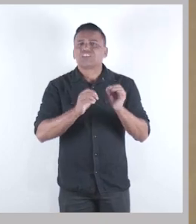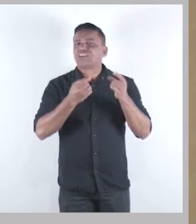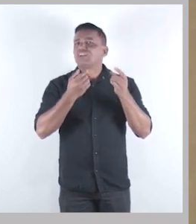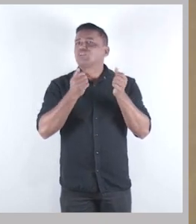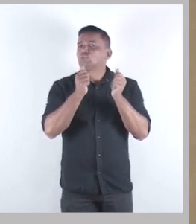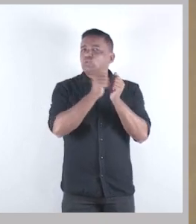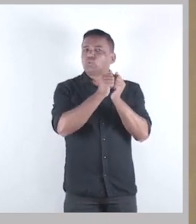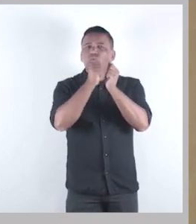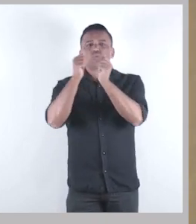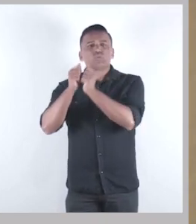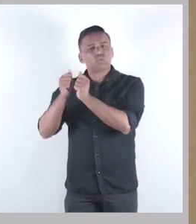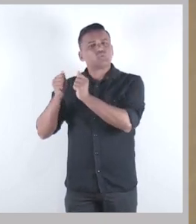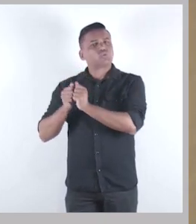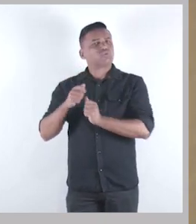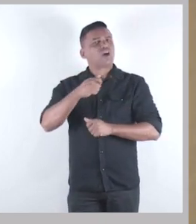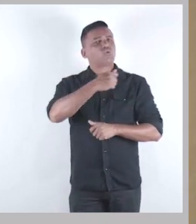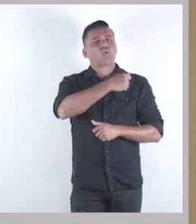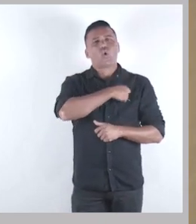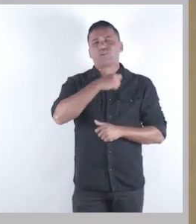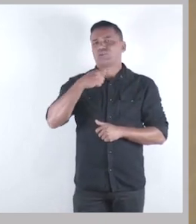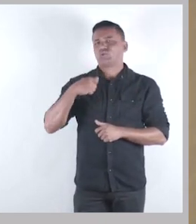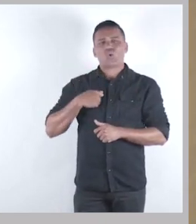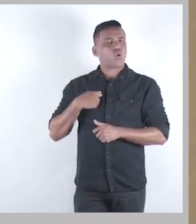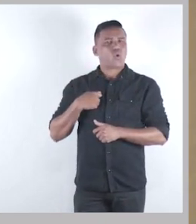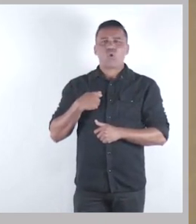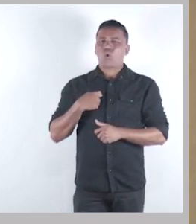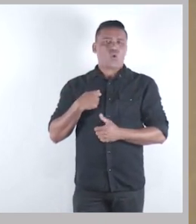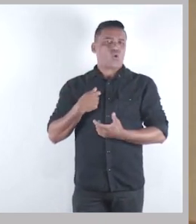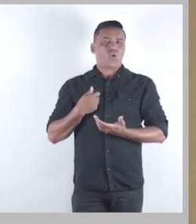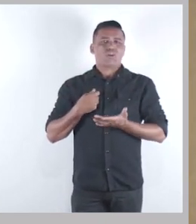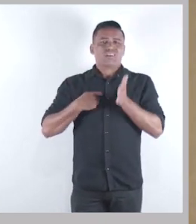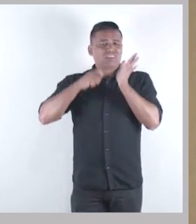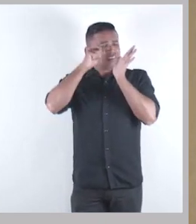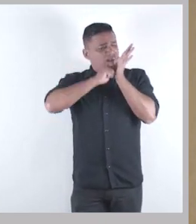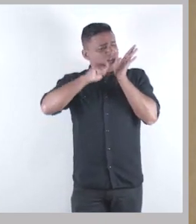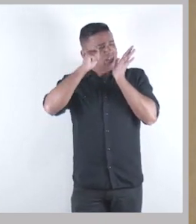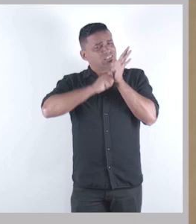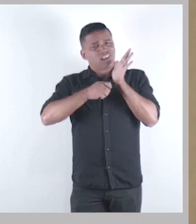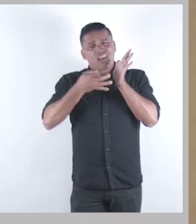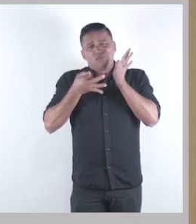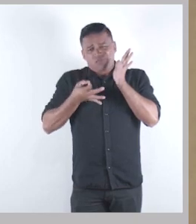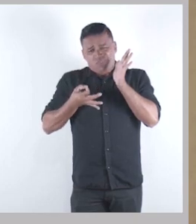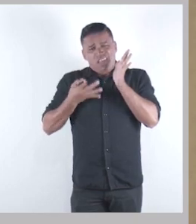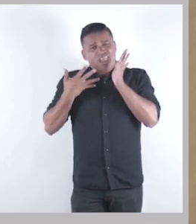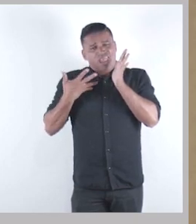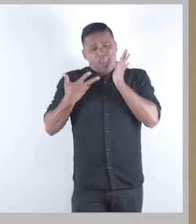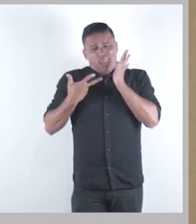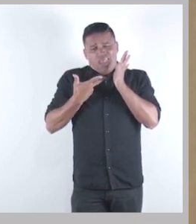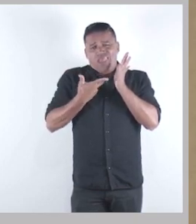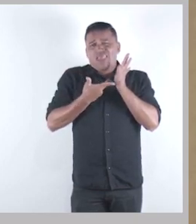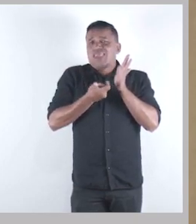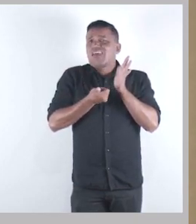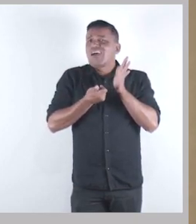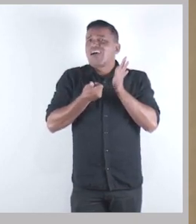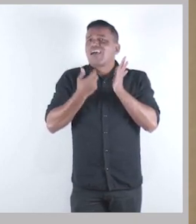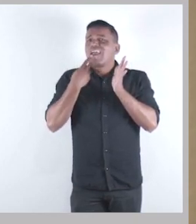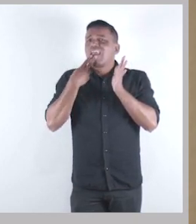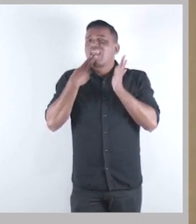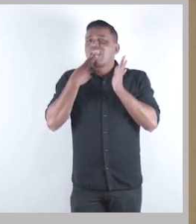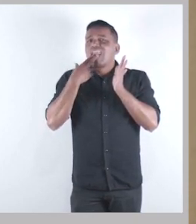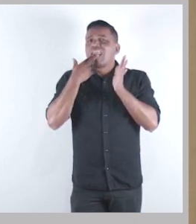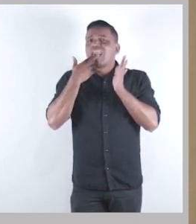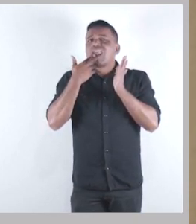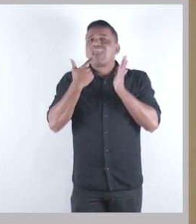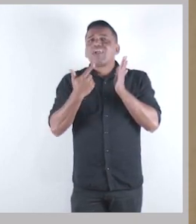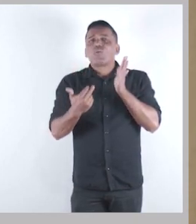Queiroz, português, enfim, outros autores que primam muito pela uma linguagem bem